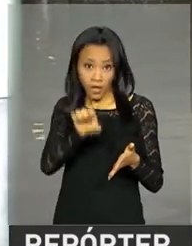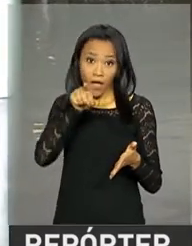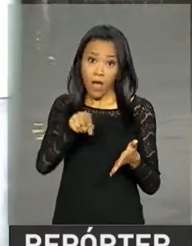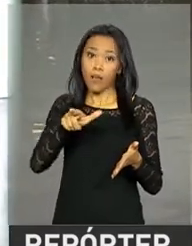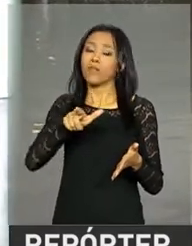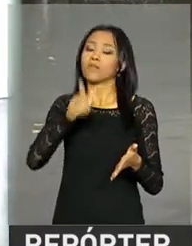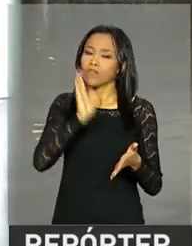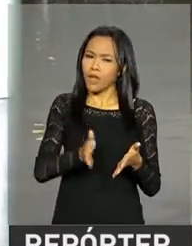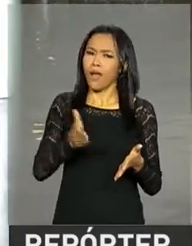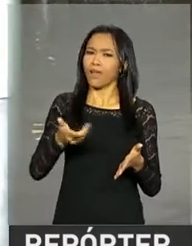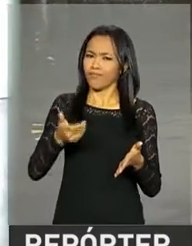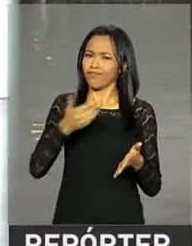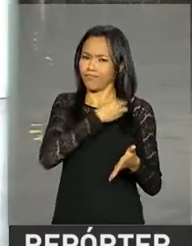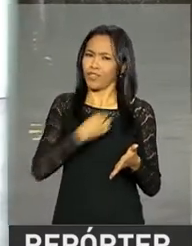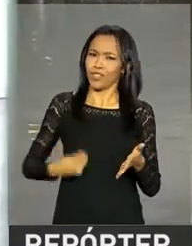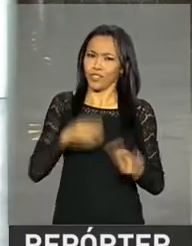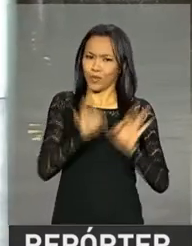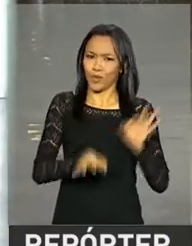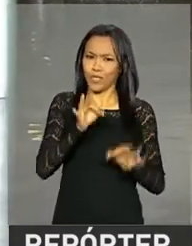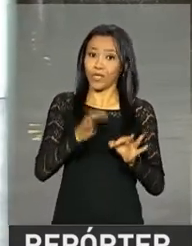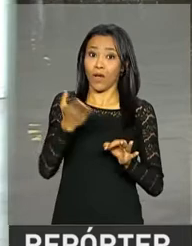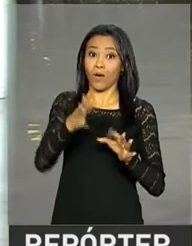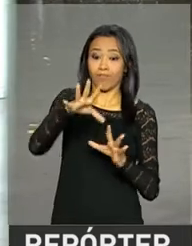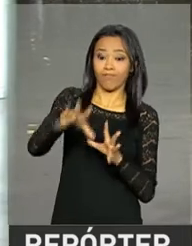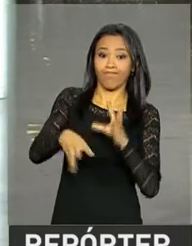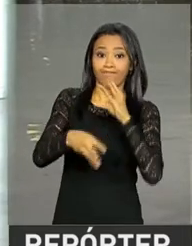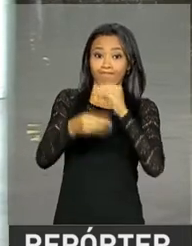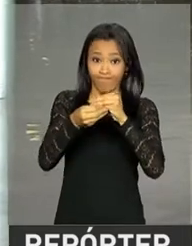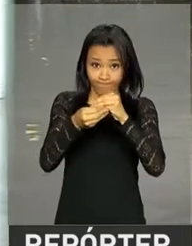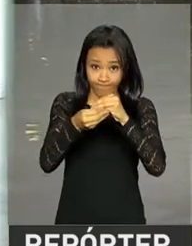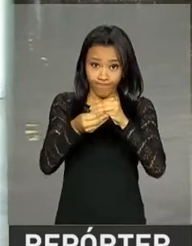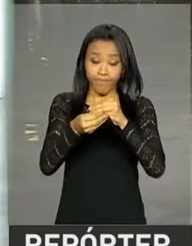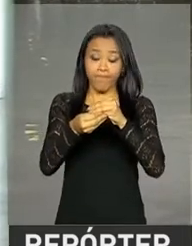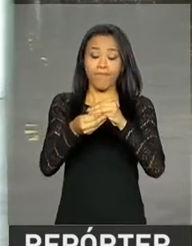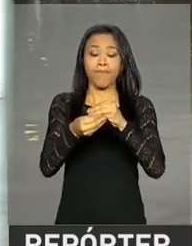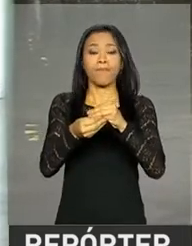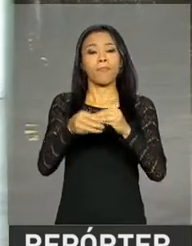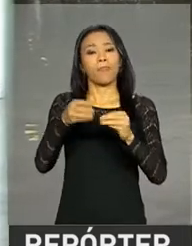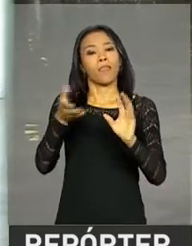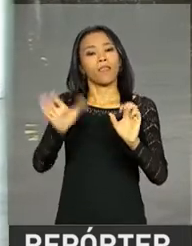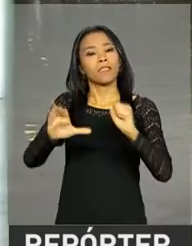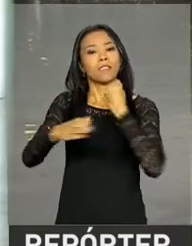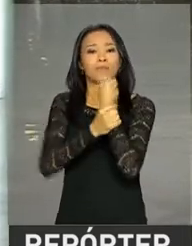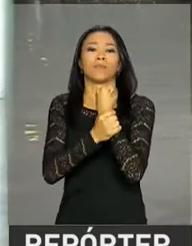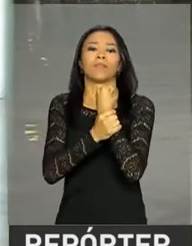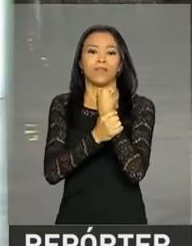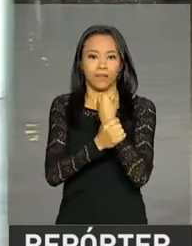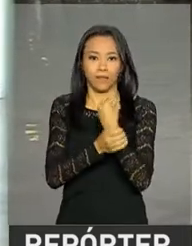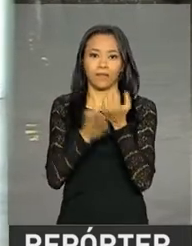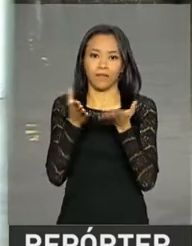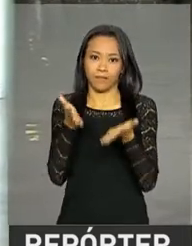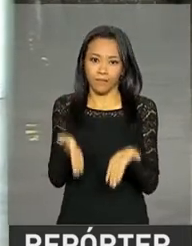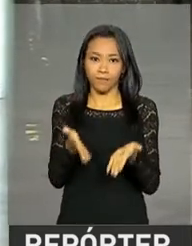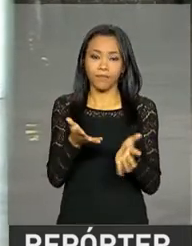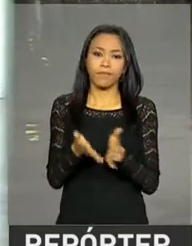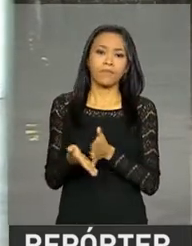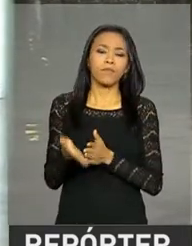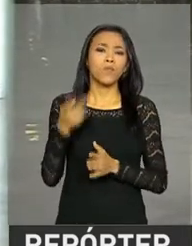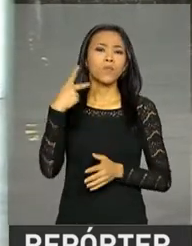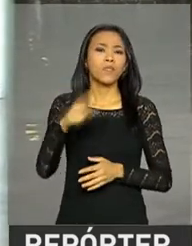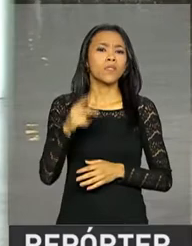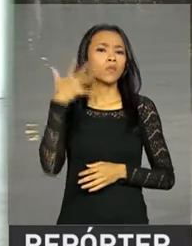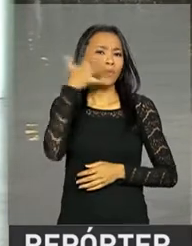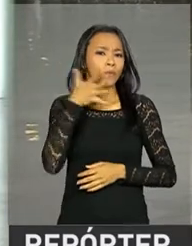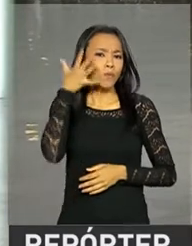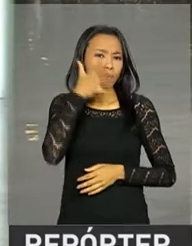da Justiça, que agora se tornou então o Ministério da Justiça e da Segurança Pública. Em seu discurso